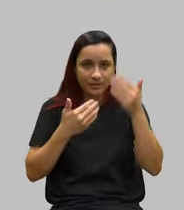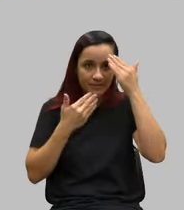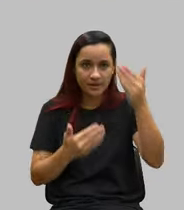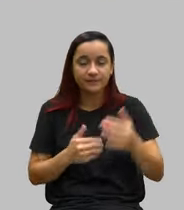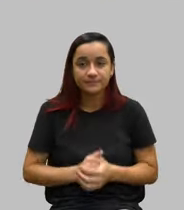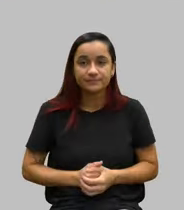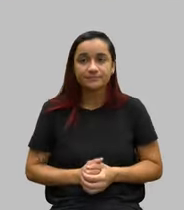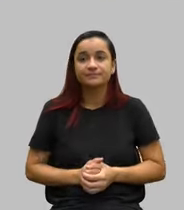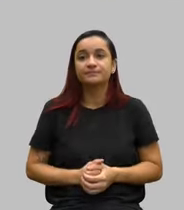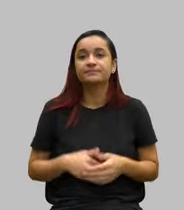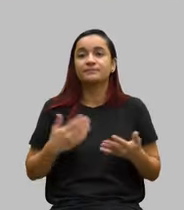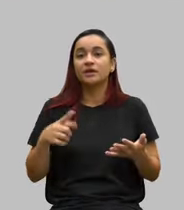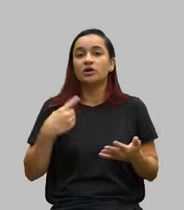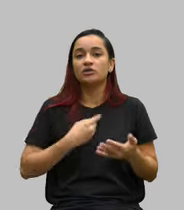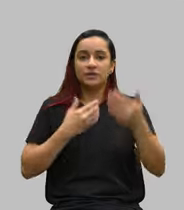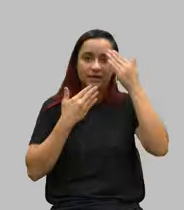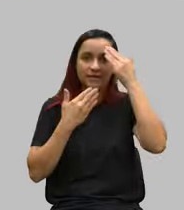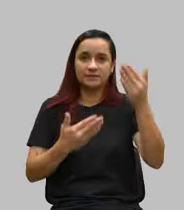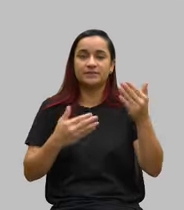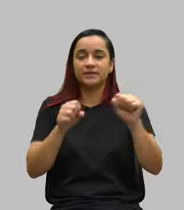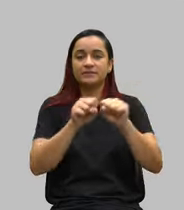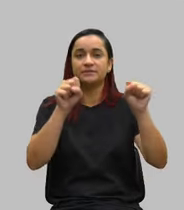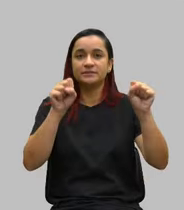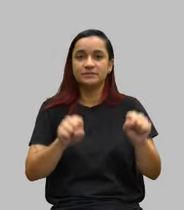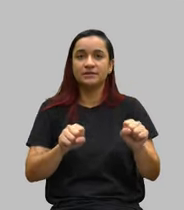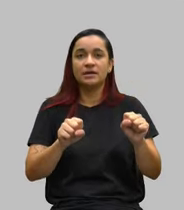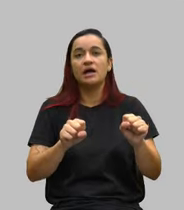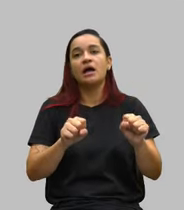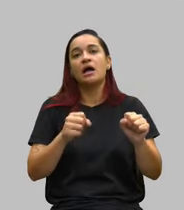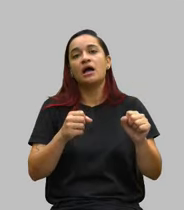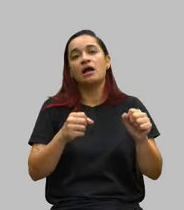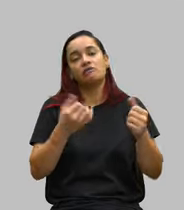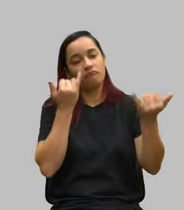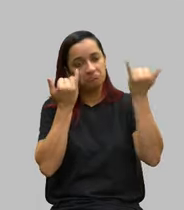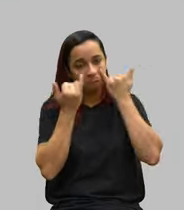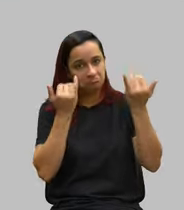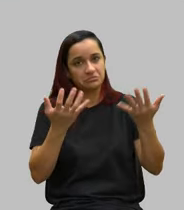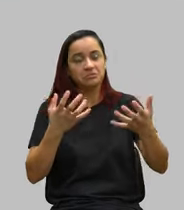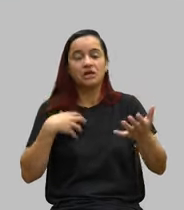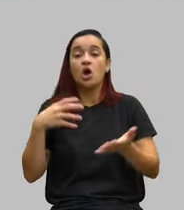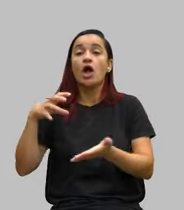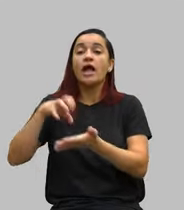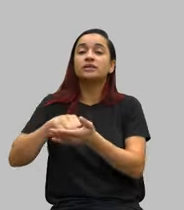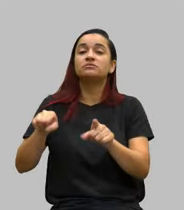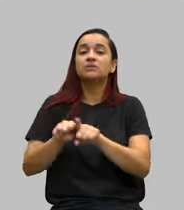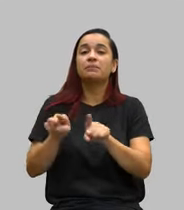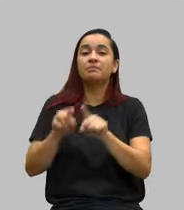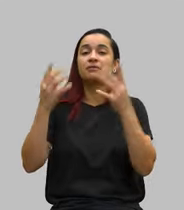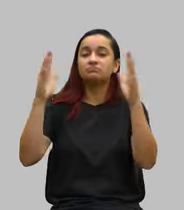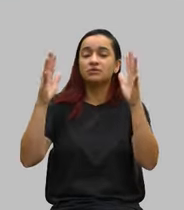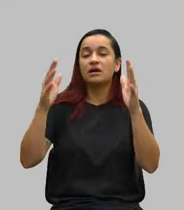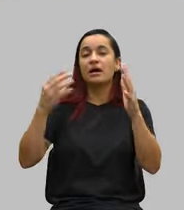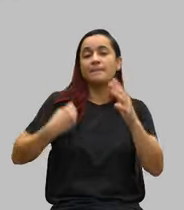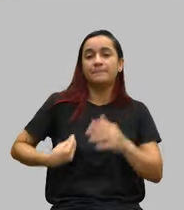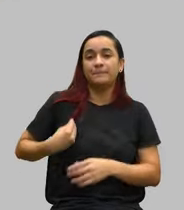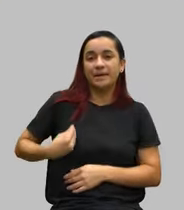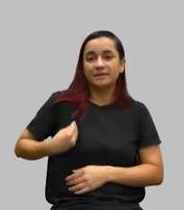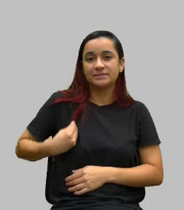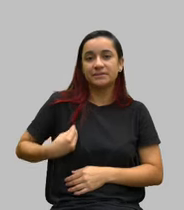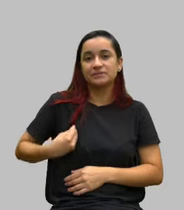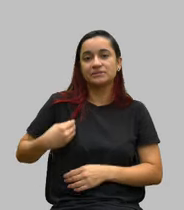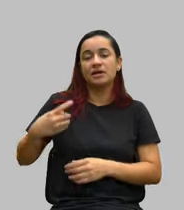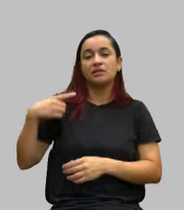considerações iniciais do secretário Rogério Greco registro com alegria a presença da nossa colega deputada Ione